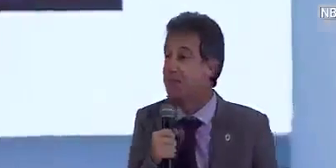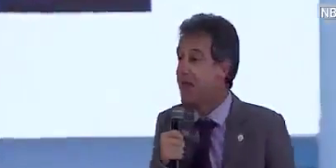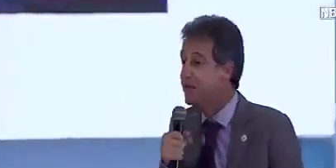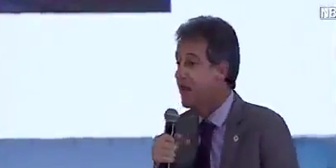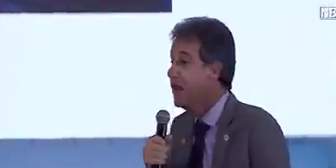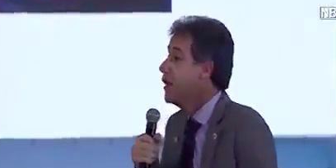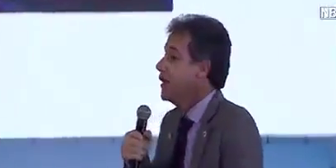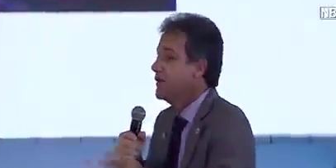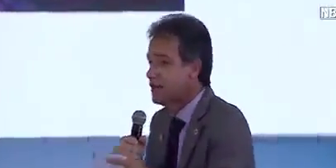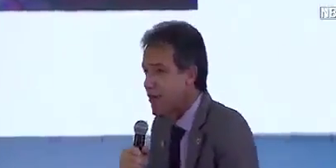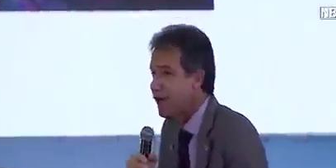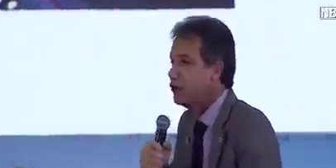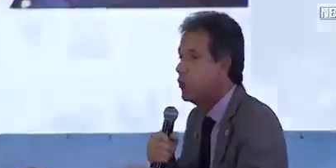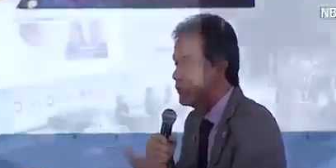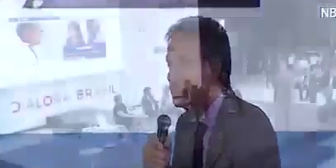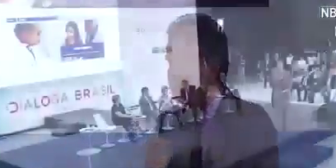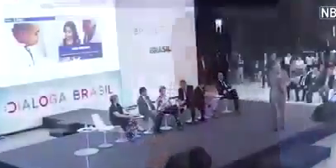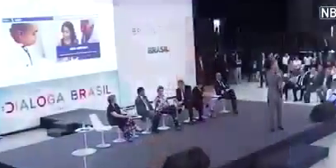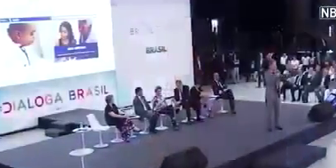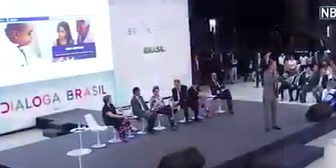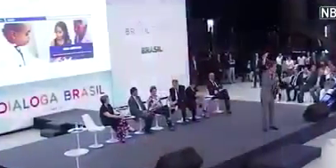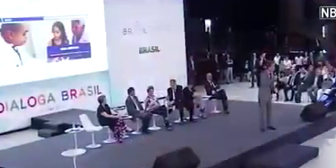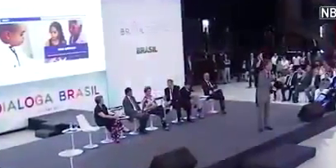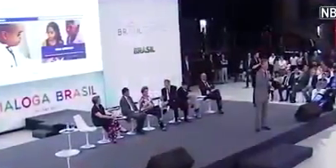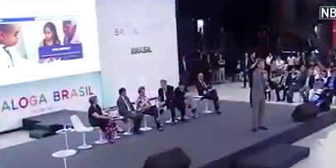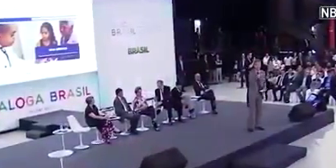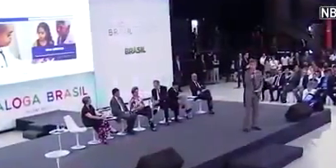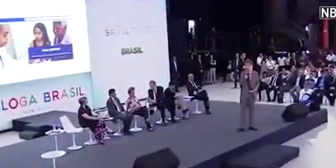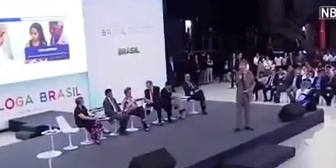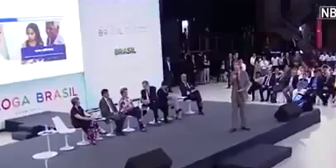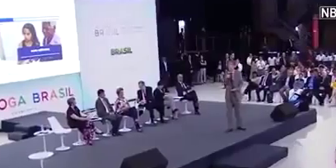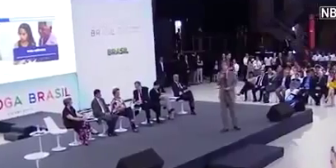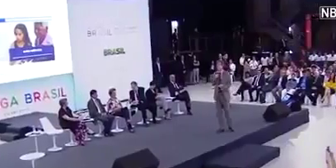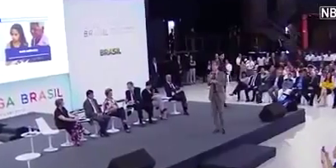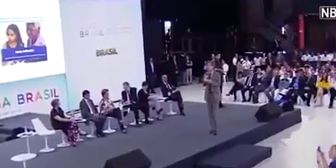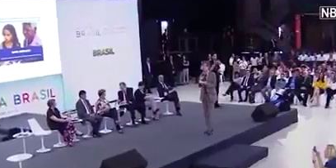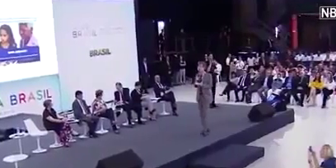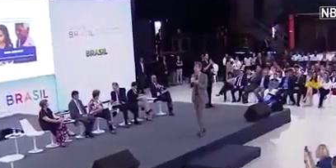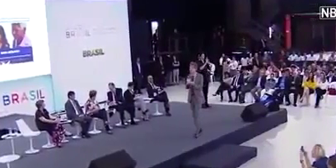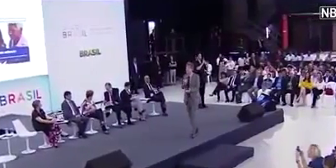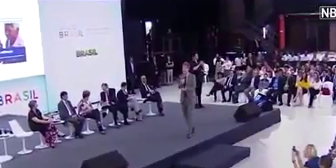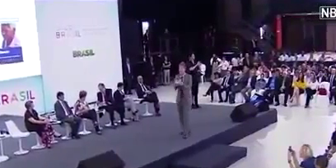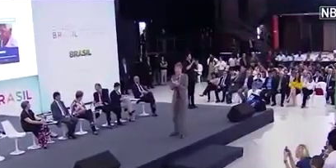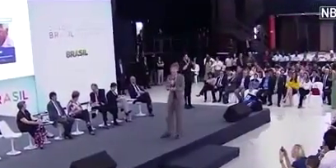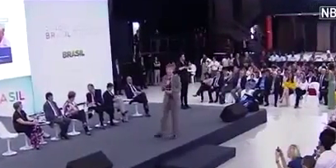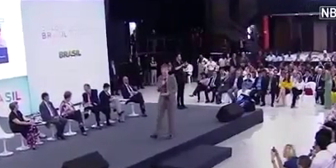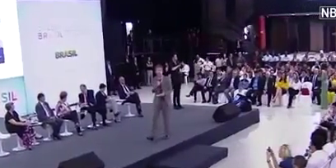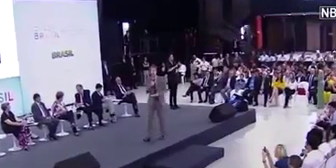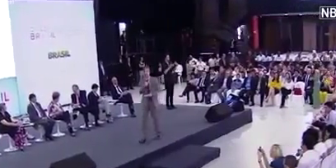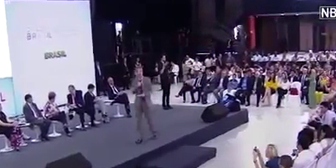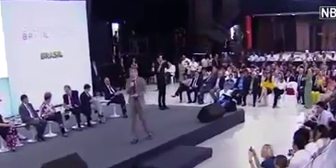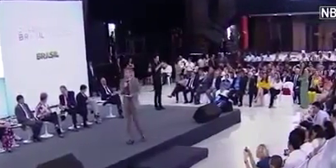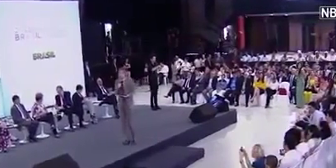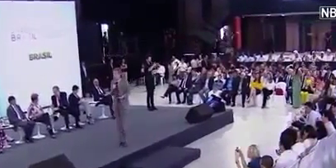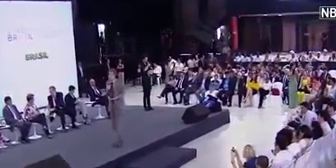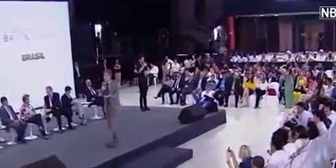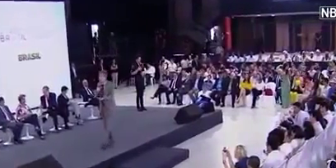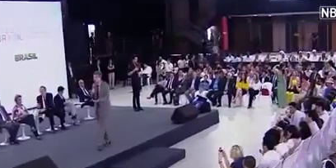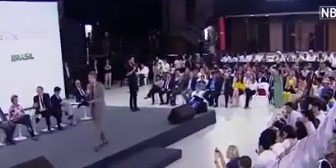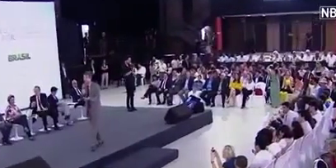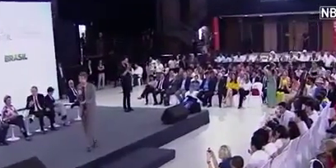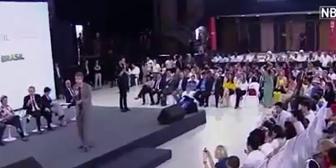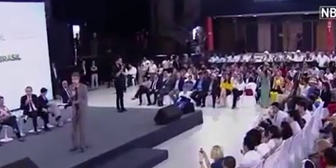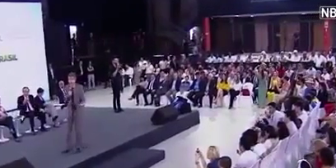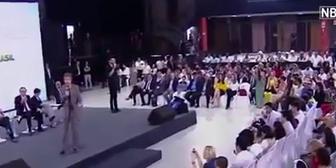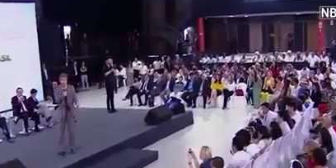mais dependem das prefeituras, dos estados e do governo federal, para poder ter acesso à saúde garantido, não consiga